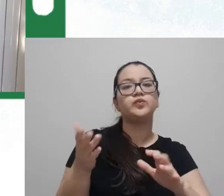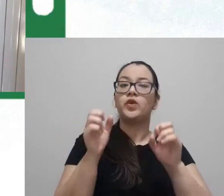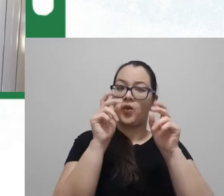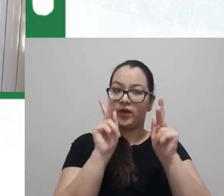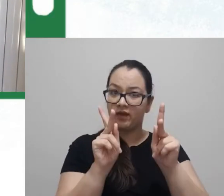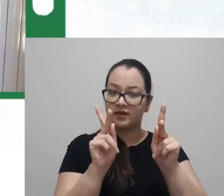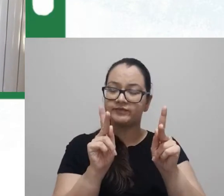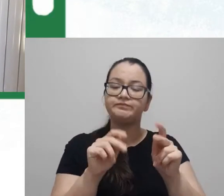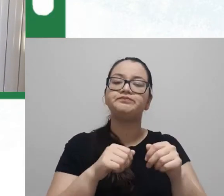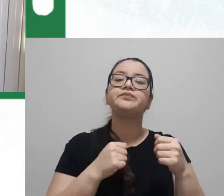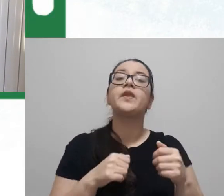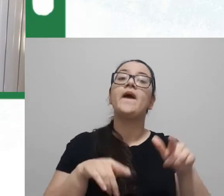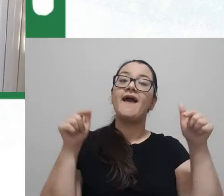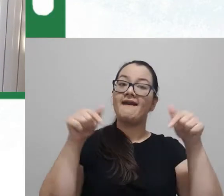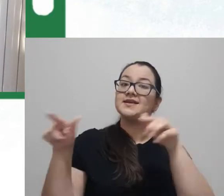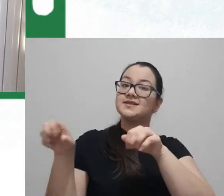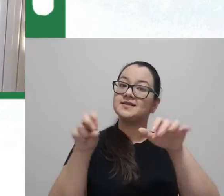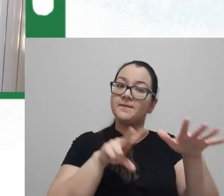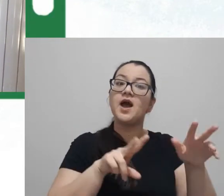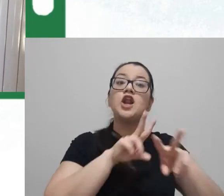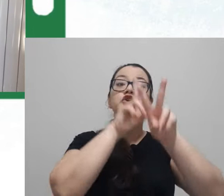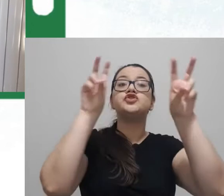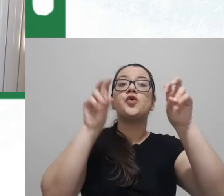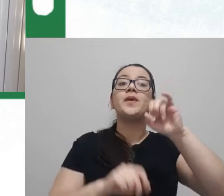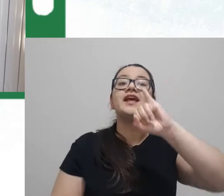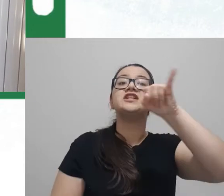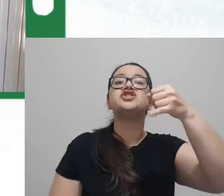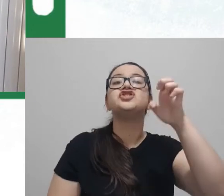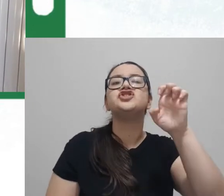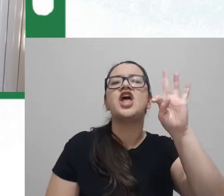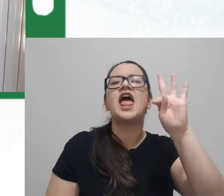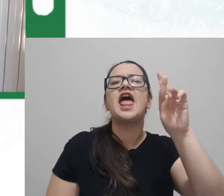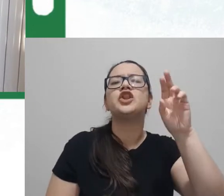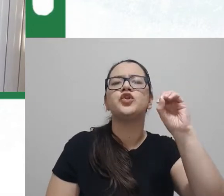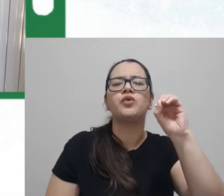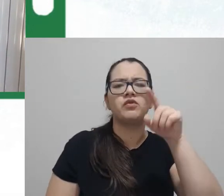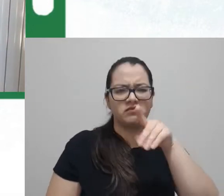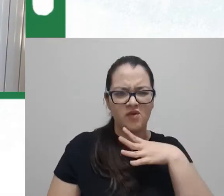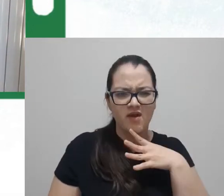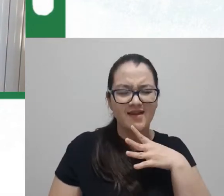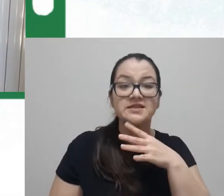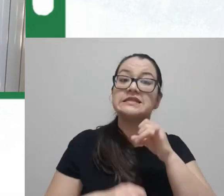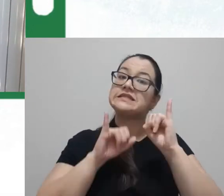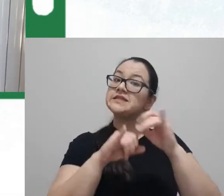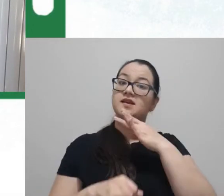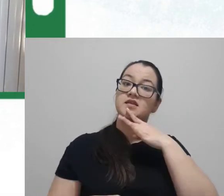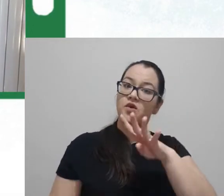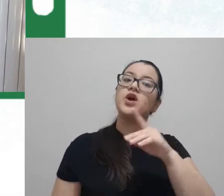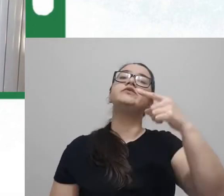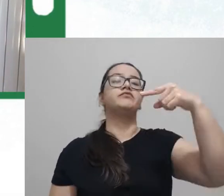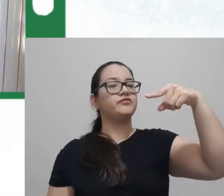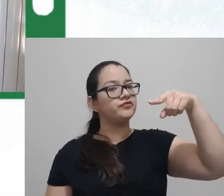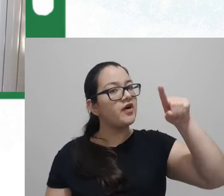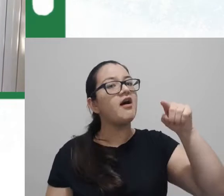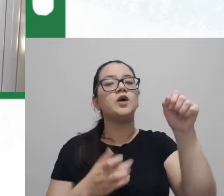certo? A dessa semana vai ser sobre Jetro. Você sabe quem é Jetro? Se não sabe, vai lá atrás